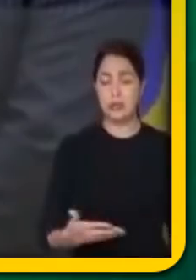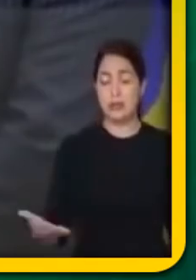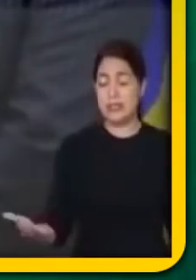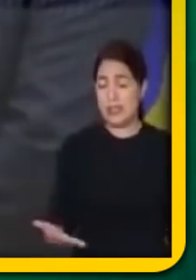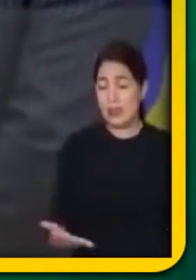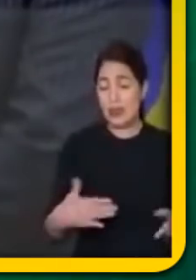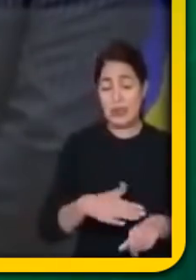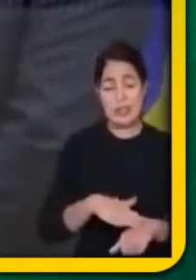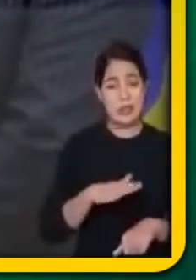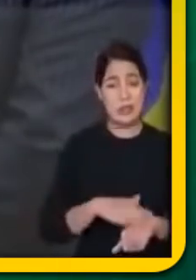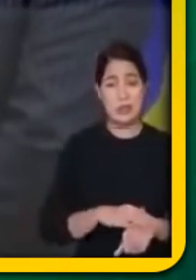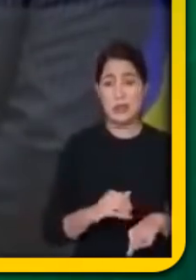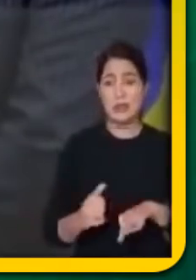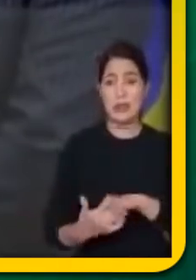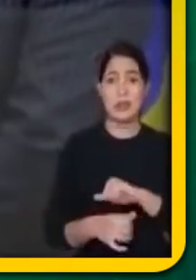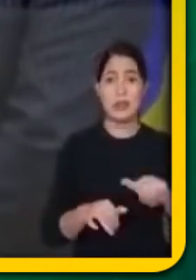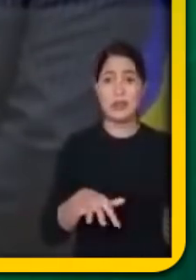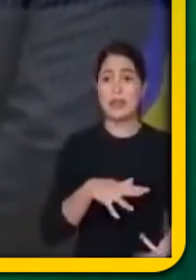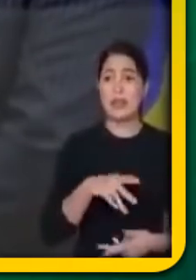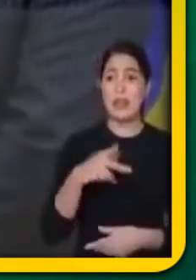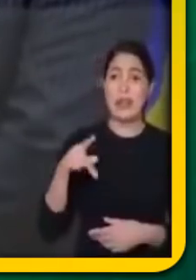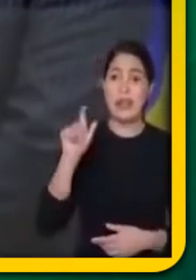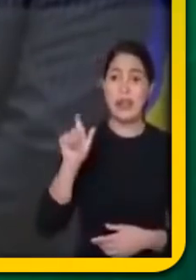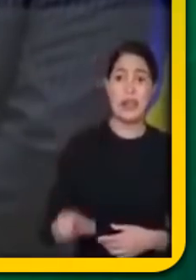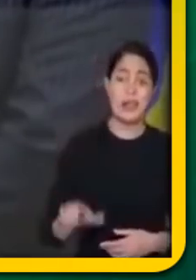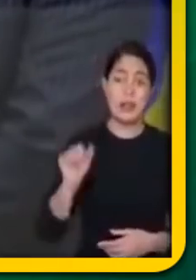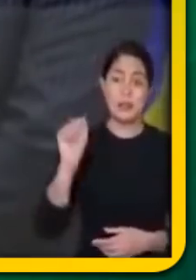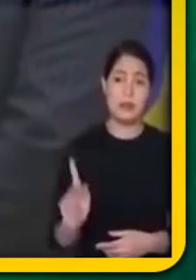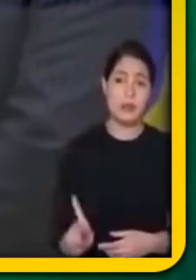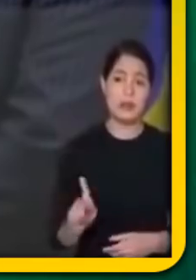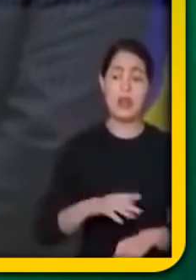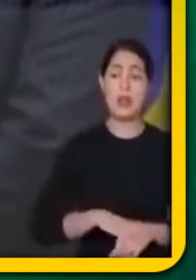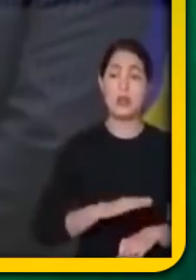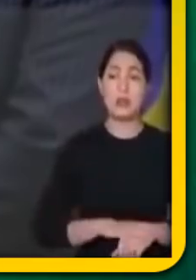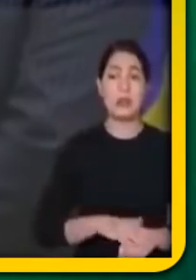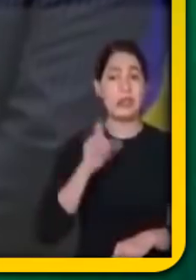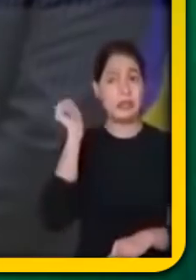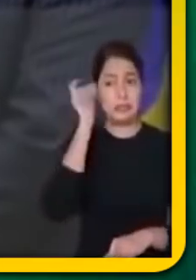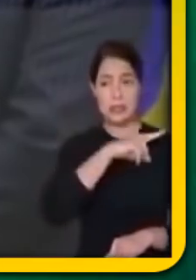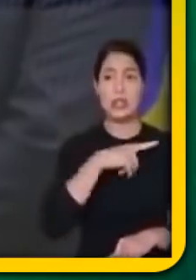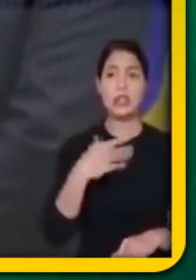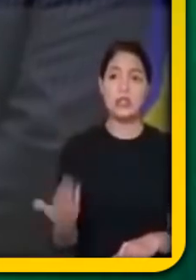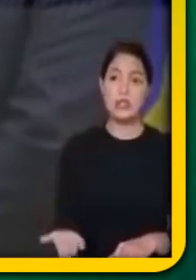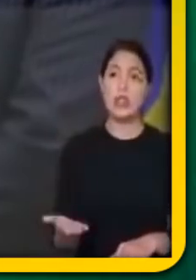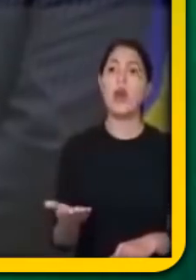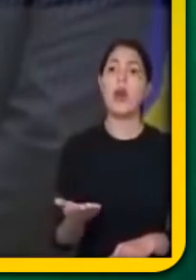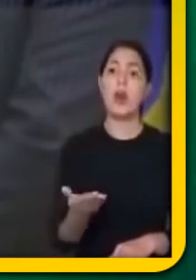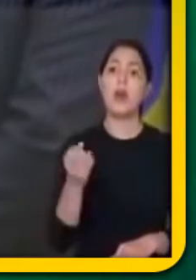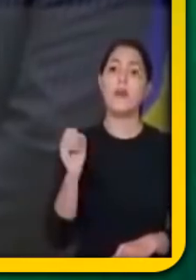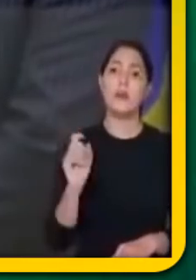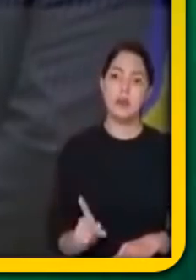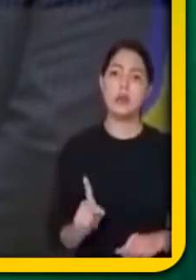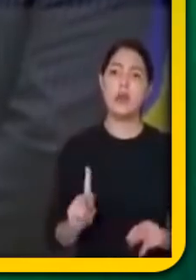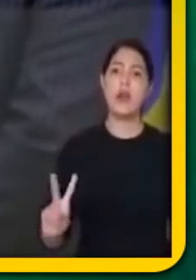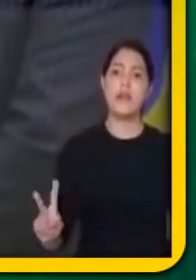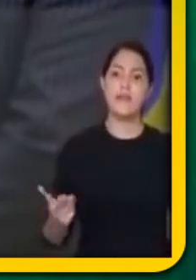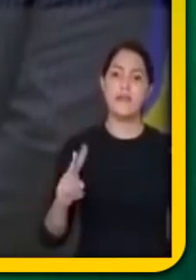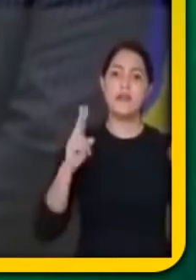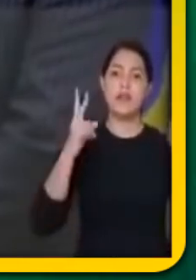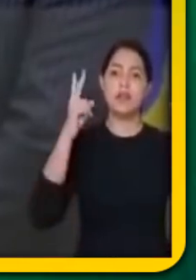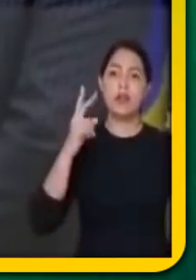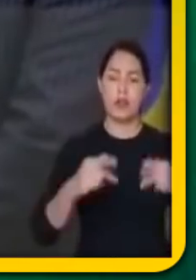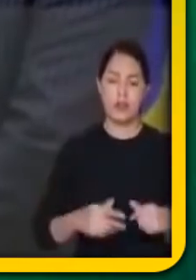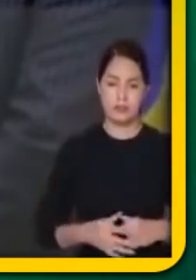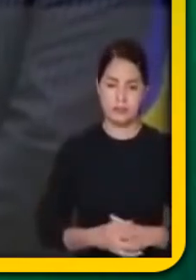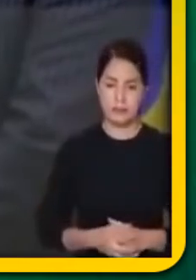da pandemia, ele está ajudando um familiar. É um momento muito crítico. Então, foi uma grande vitória para os aposentados. Quero fazer outros agradecimentos. Nós estamos aqui numa